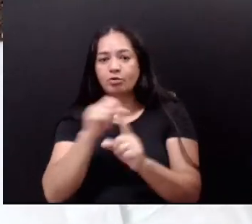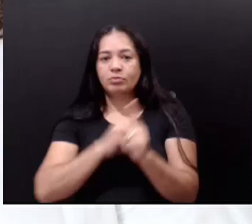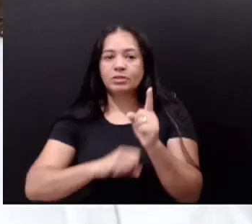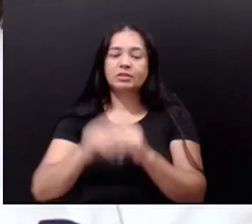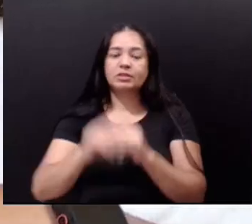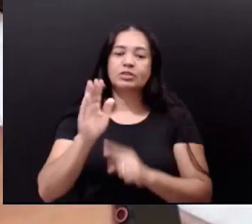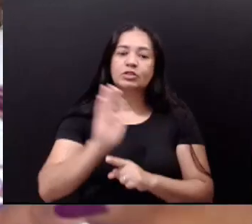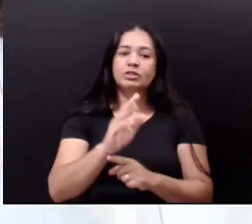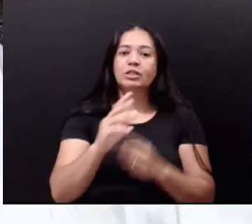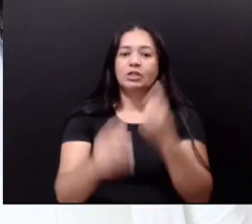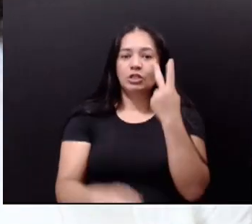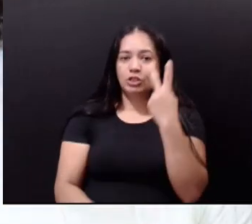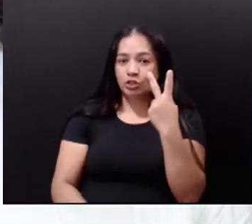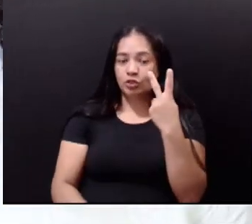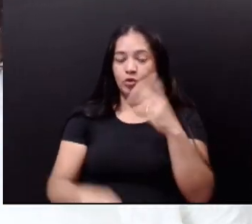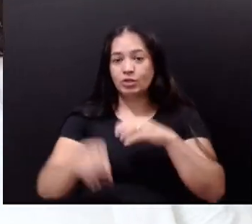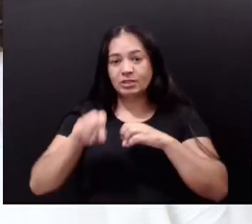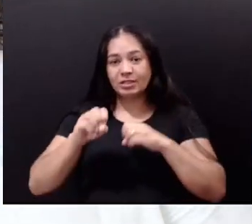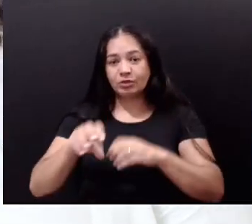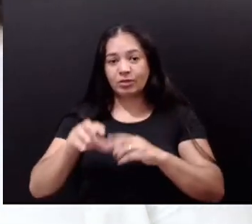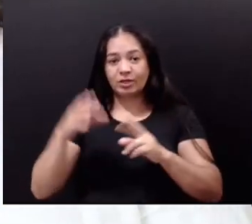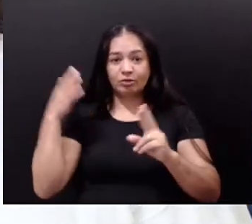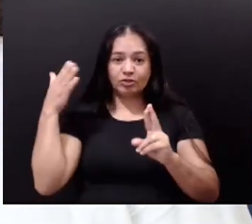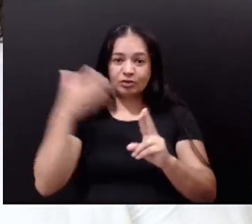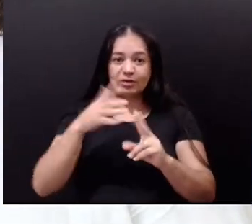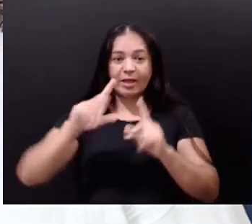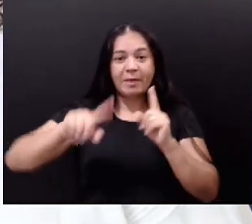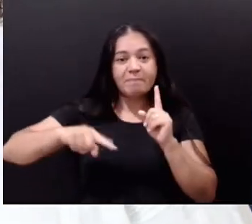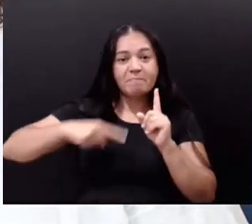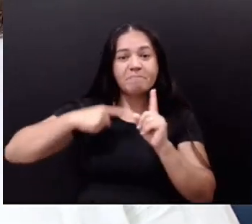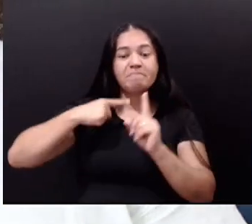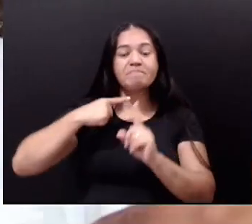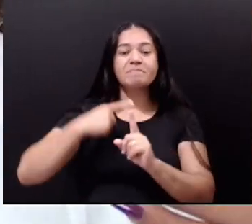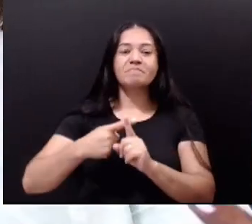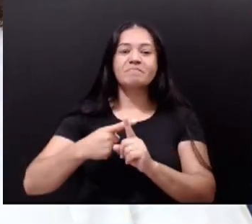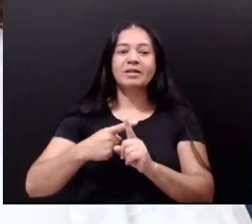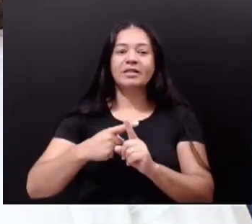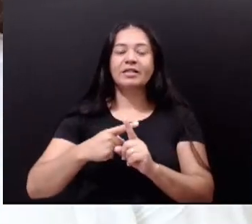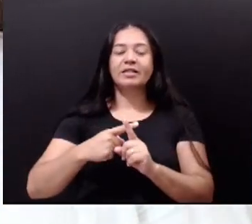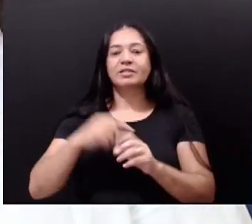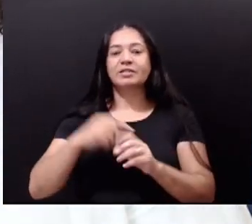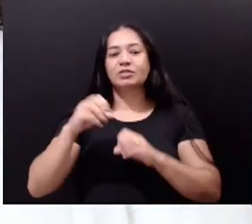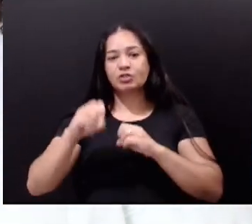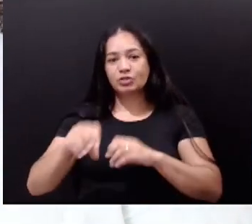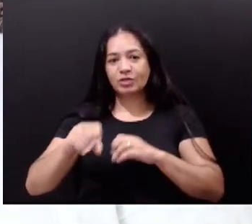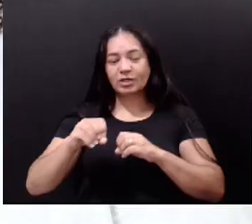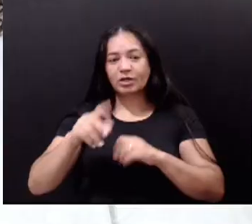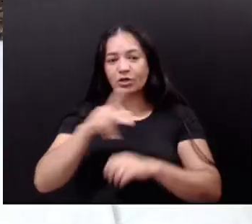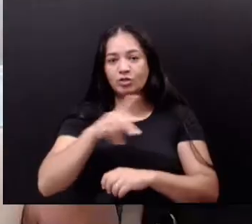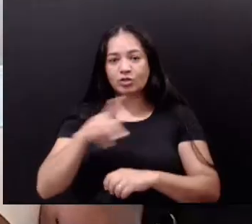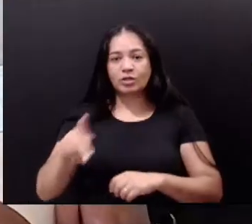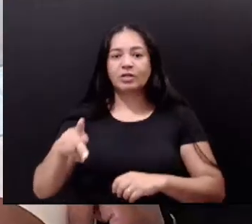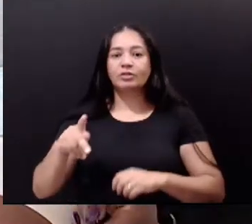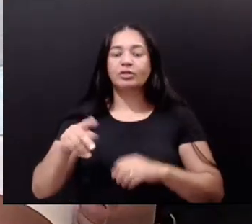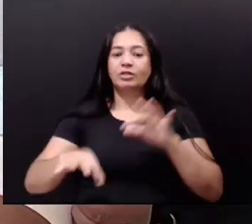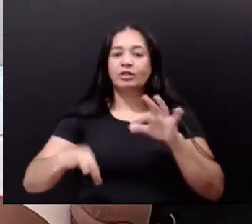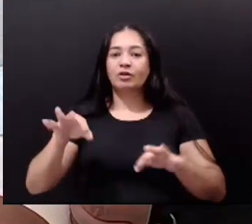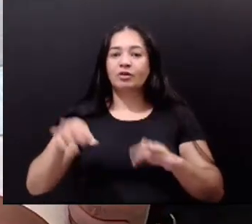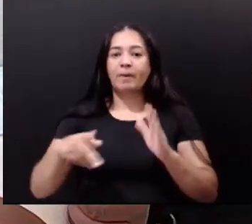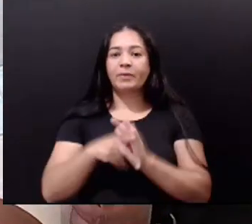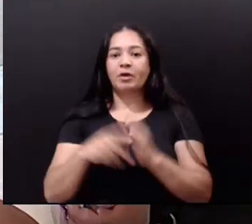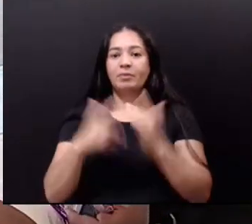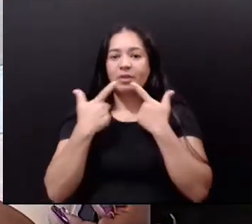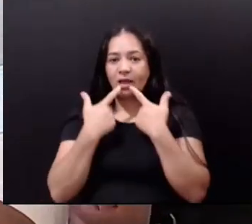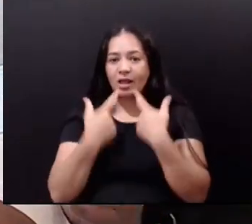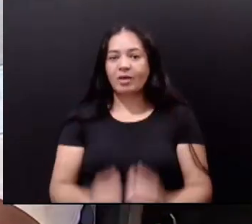referência. E mais os educadores das oficinas, que a gente chama os educadores de linguagem. Né? Então é uma